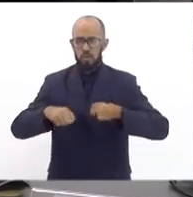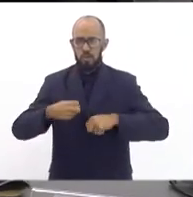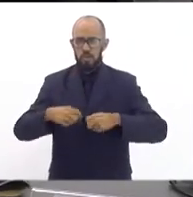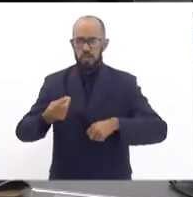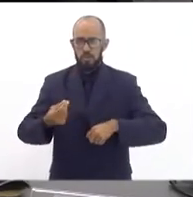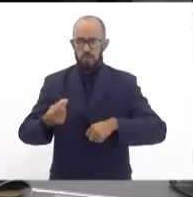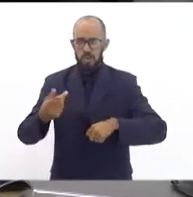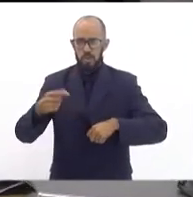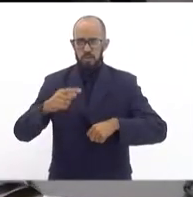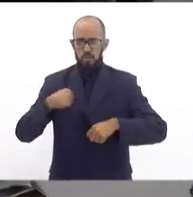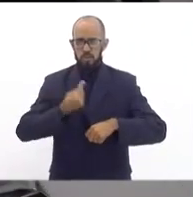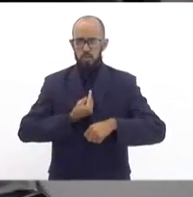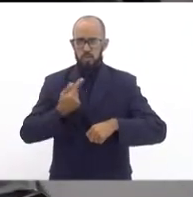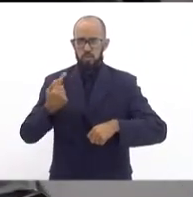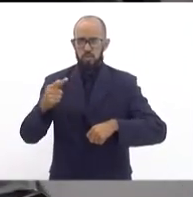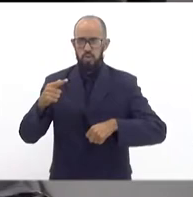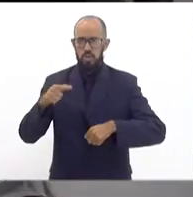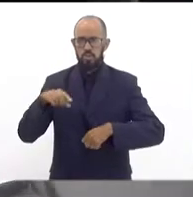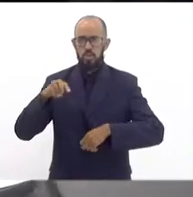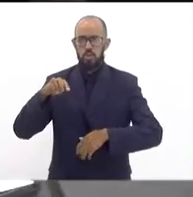o Murilo. E